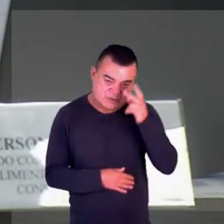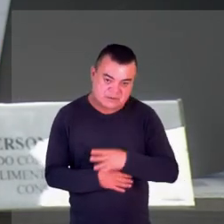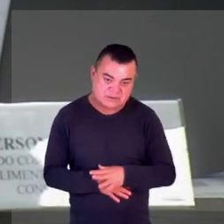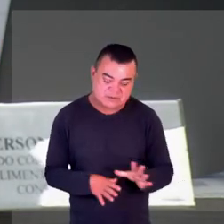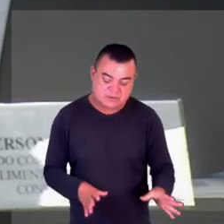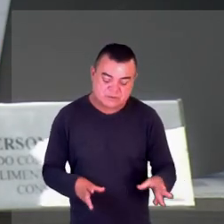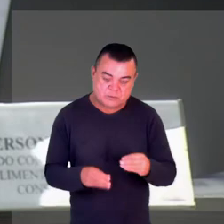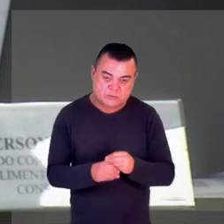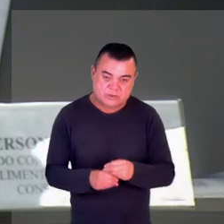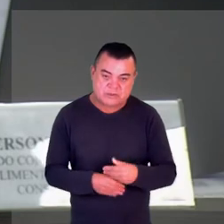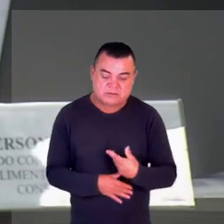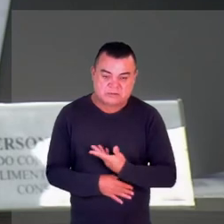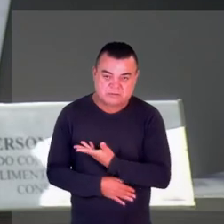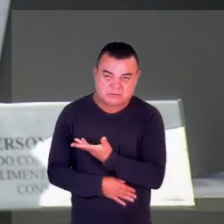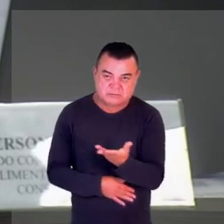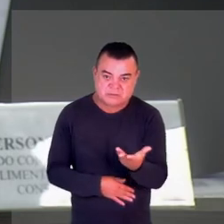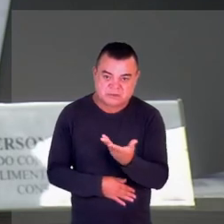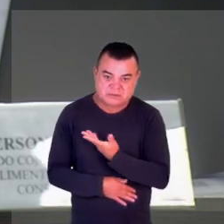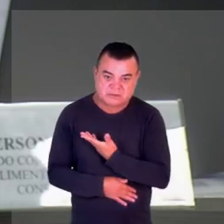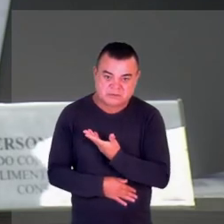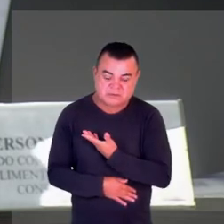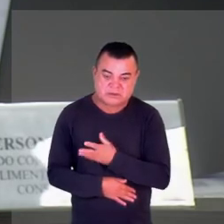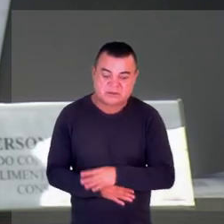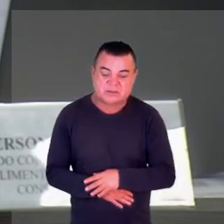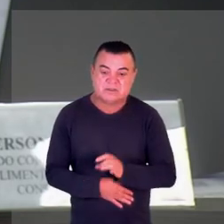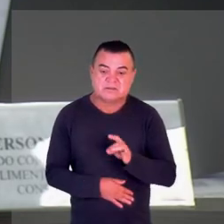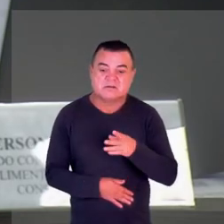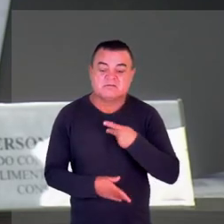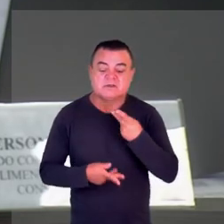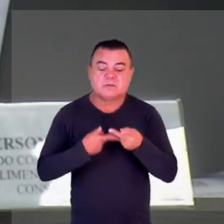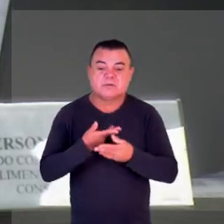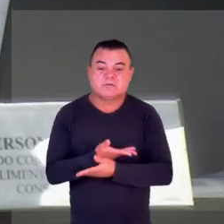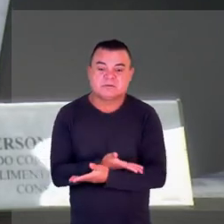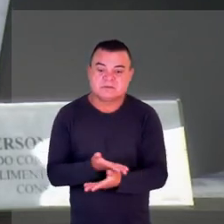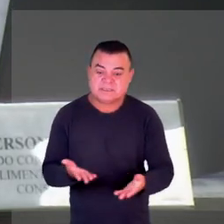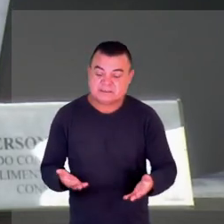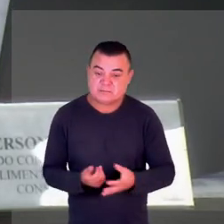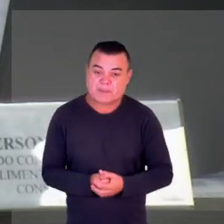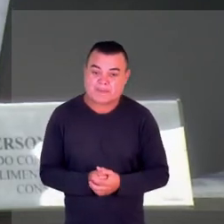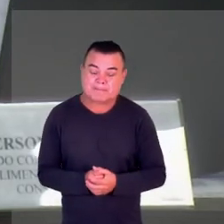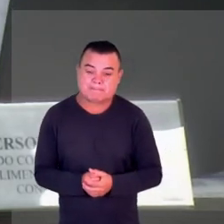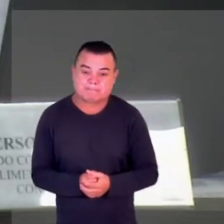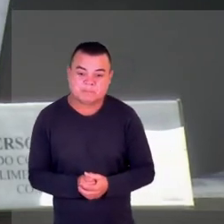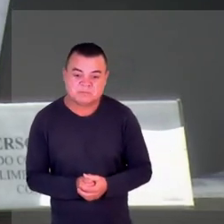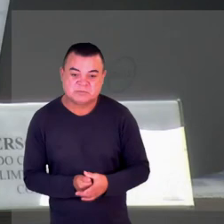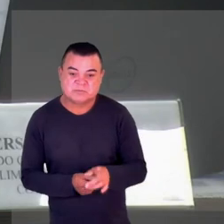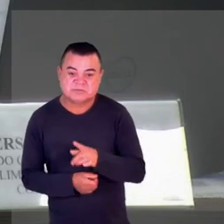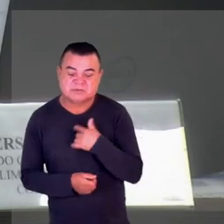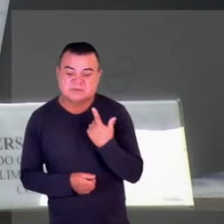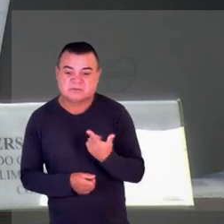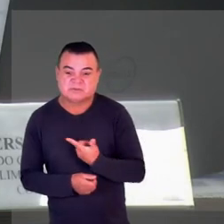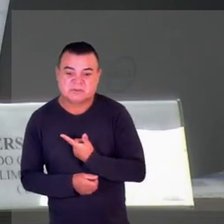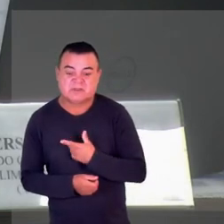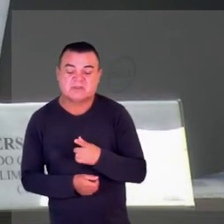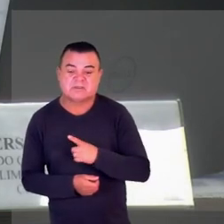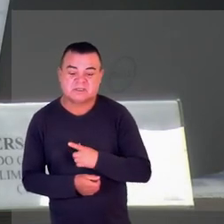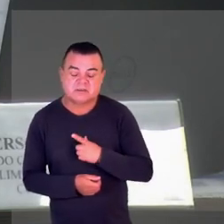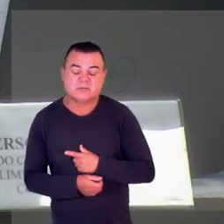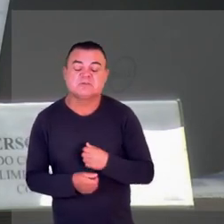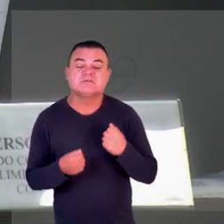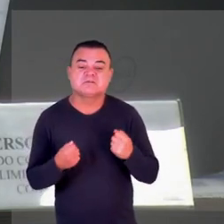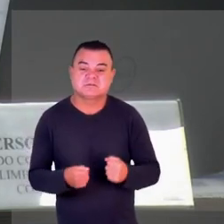companheiras e companheiros de fato apenas dizer para vocês que eh nós temos que